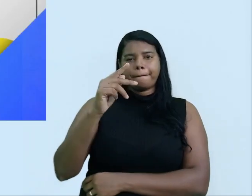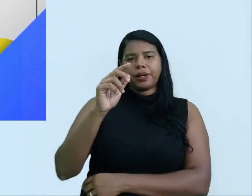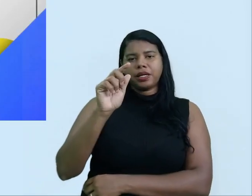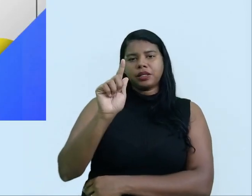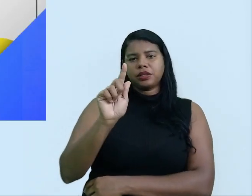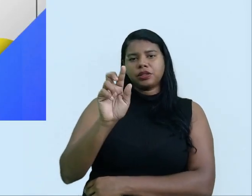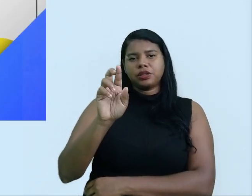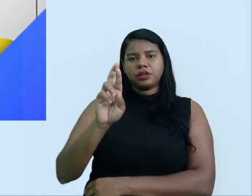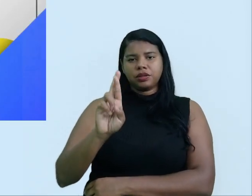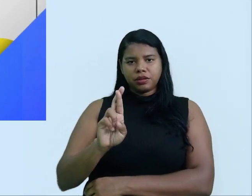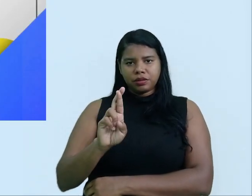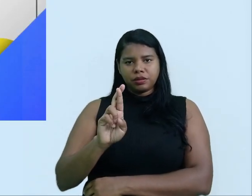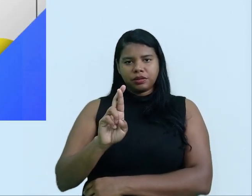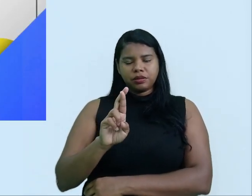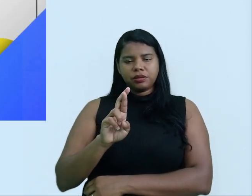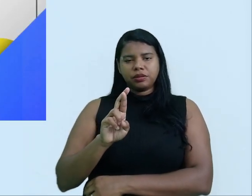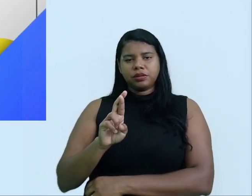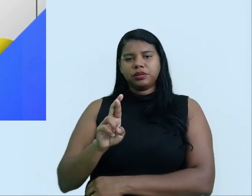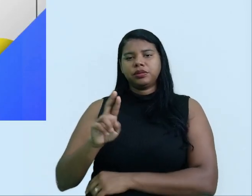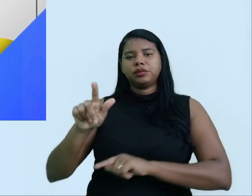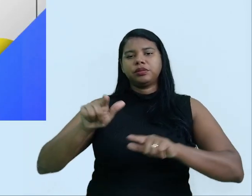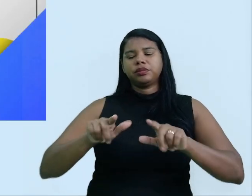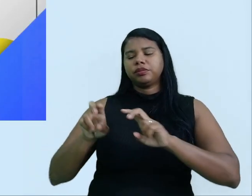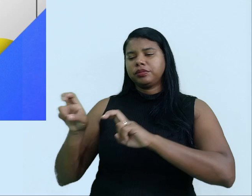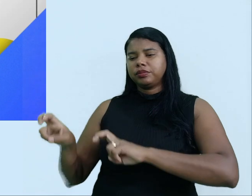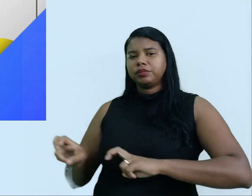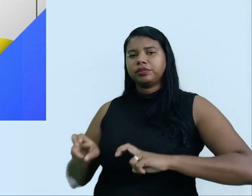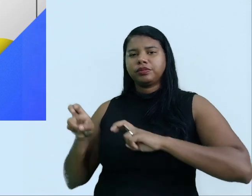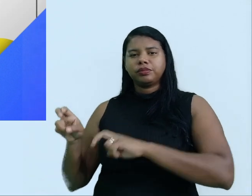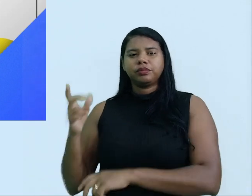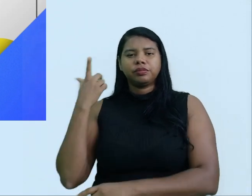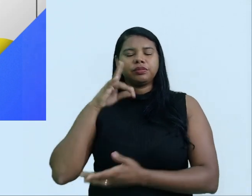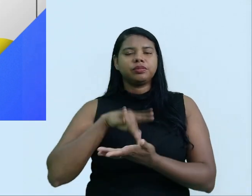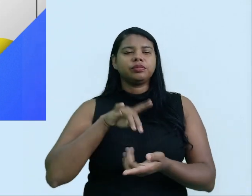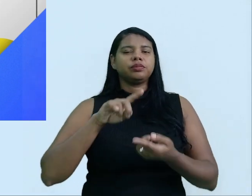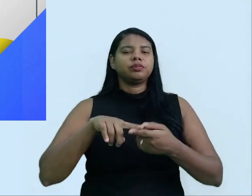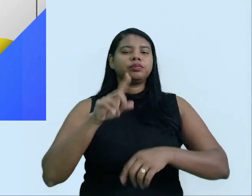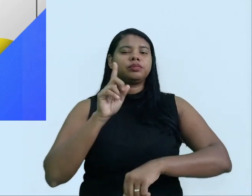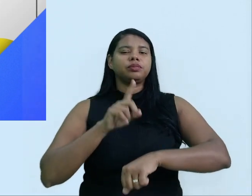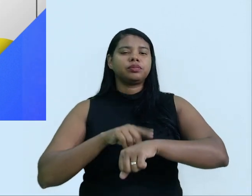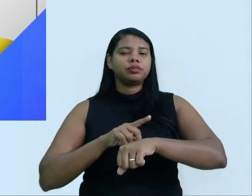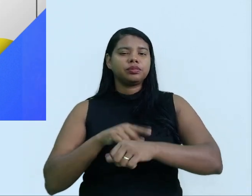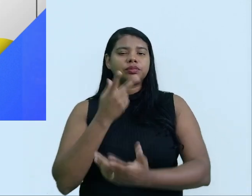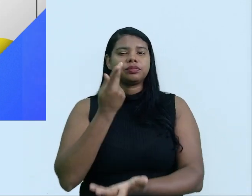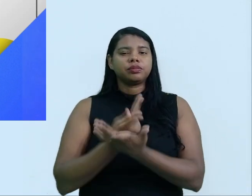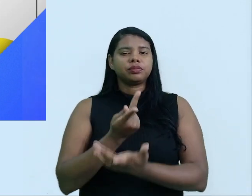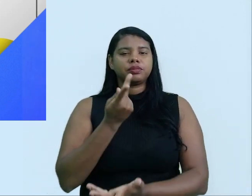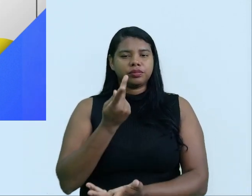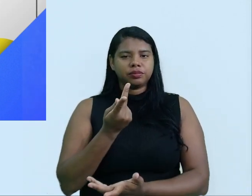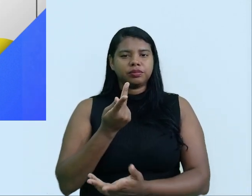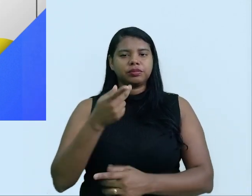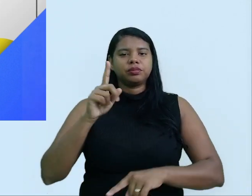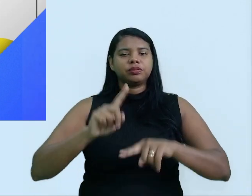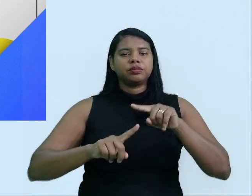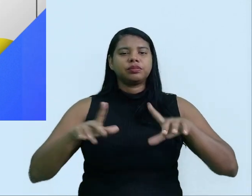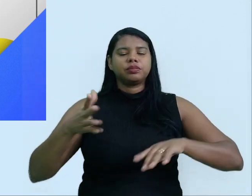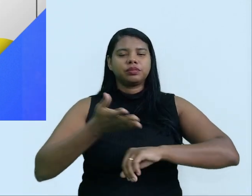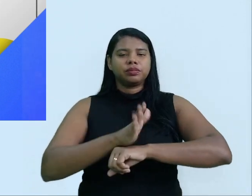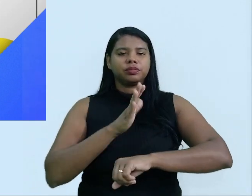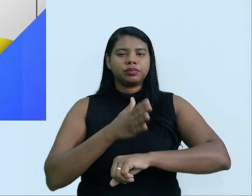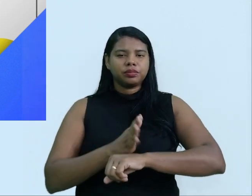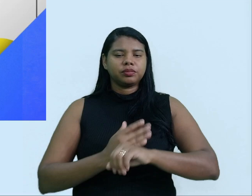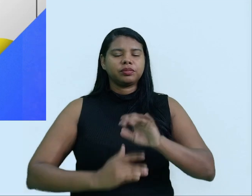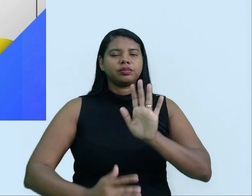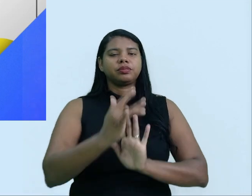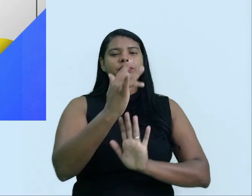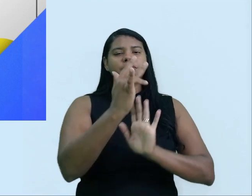PGR da atividade rural, ele também leva em consideração o horário para a realização das atividades. Lá no item você vai